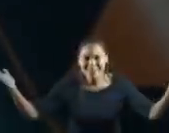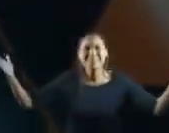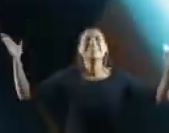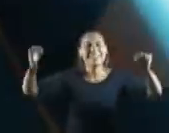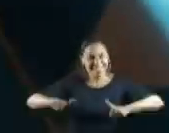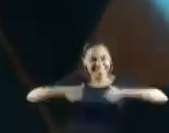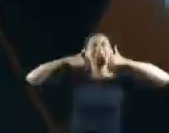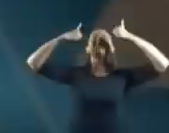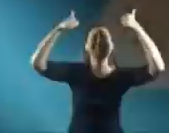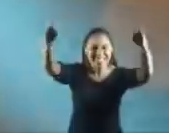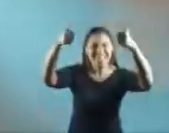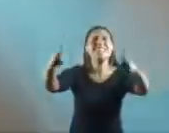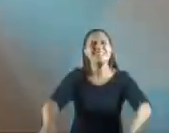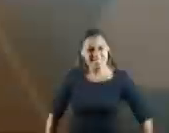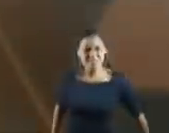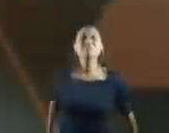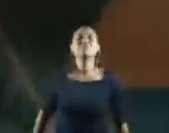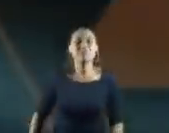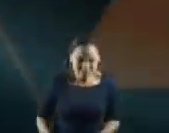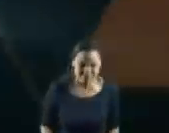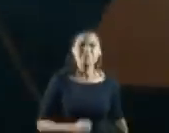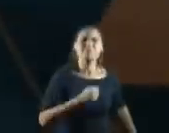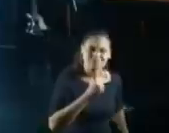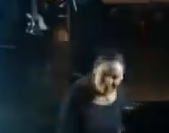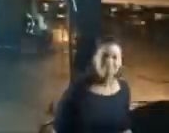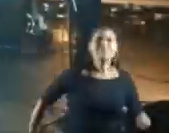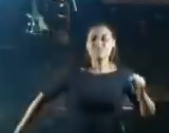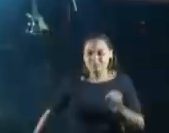nos pertence.